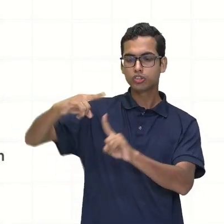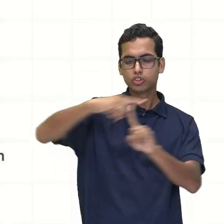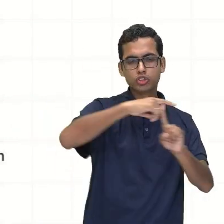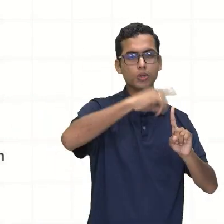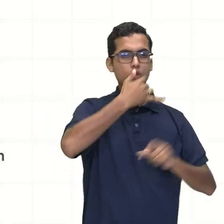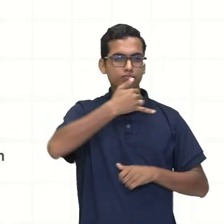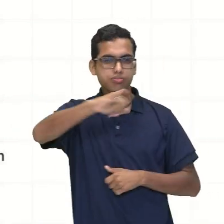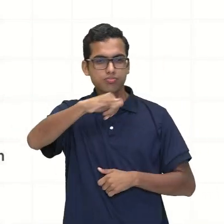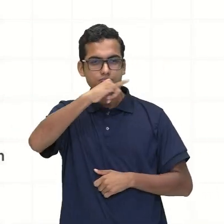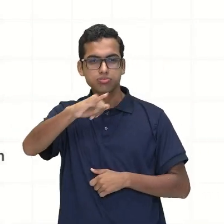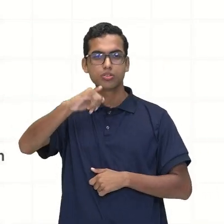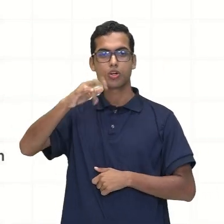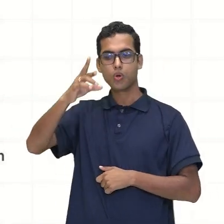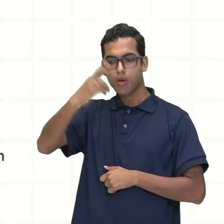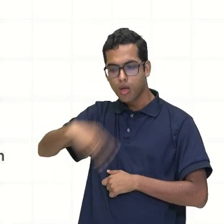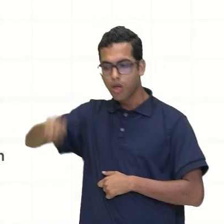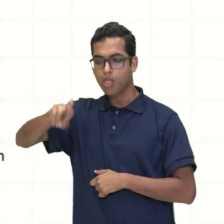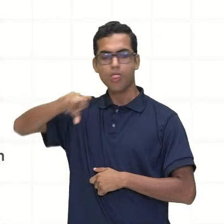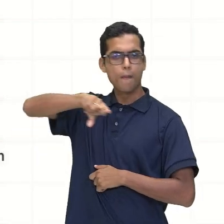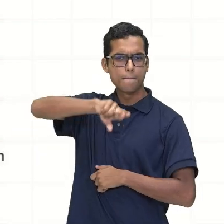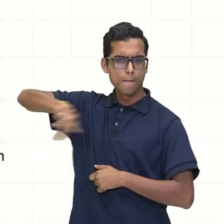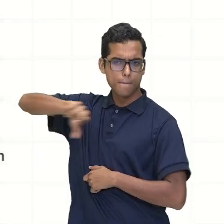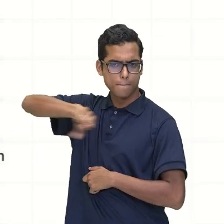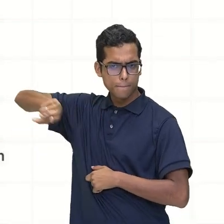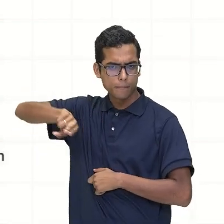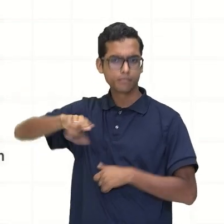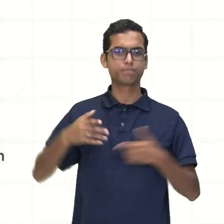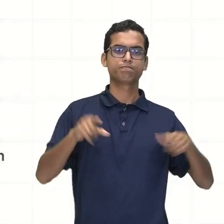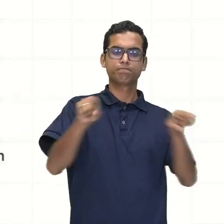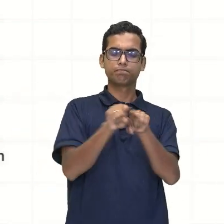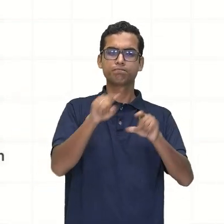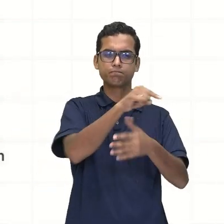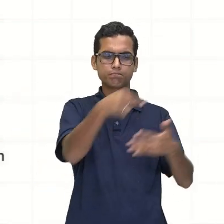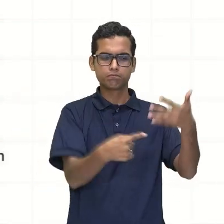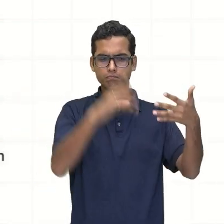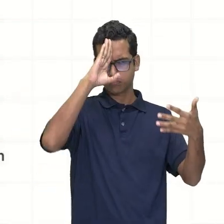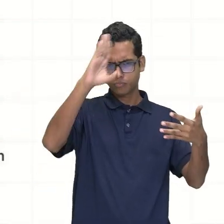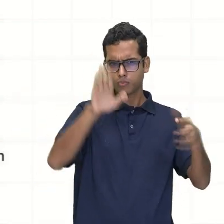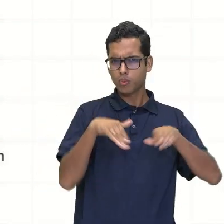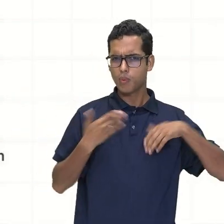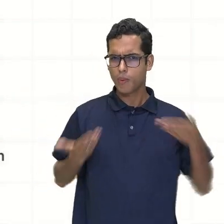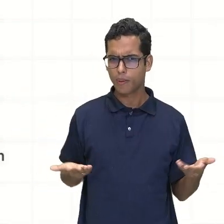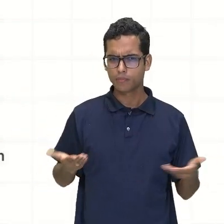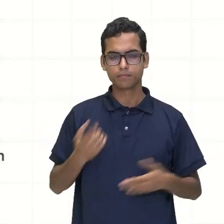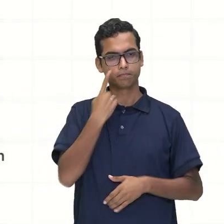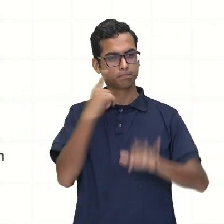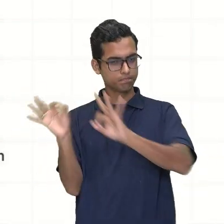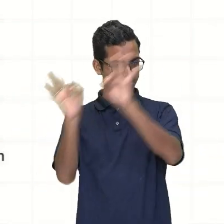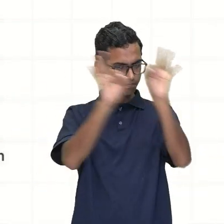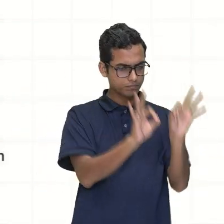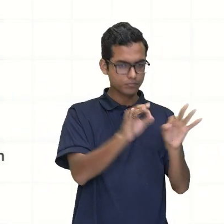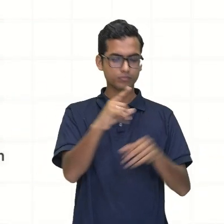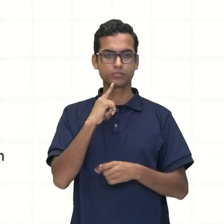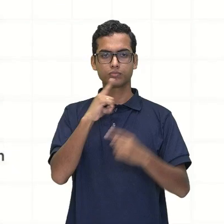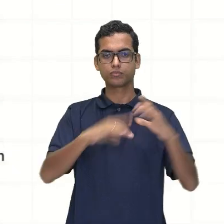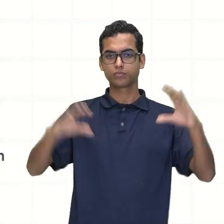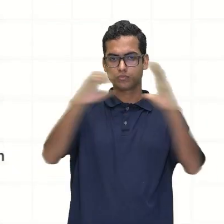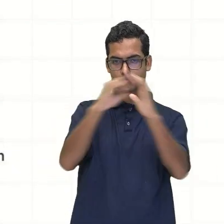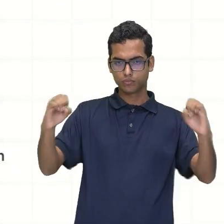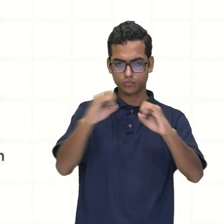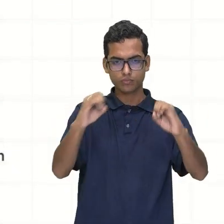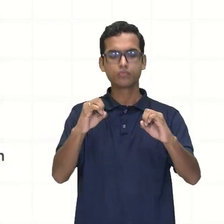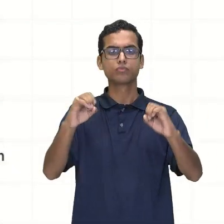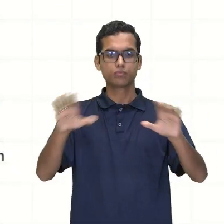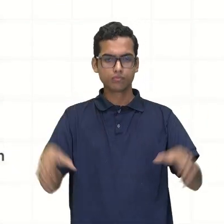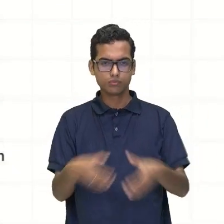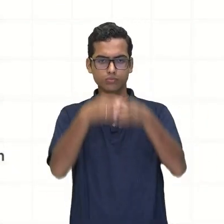que vai gerar energia, né? Quais são essas principais fontes, né, que nós vamos conhecer? Nós temos aí a nuclear, o carvão, o